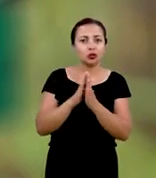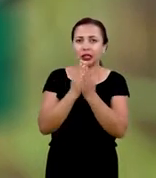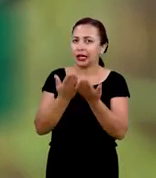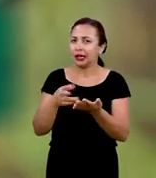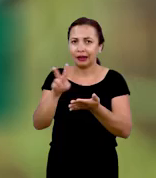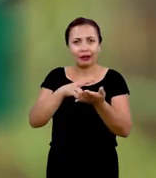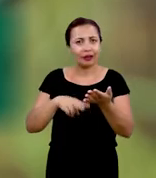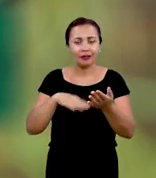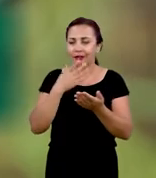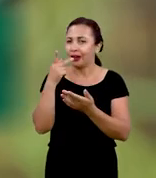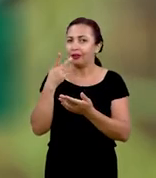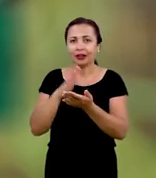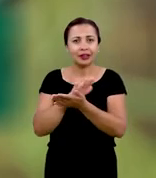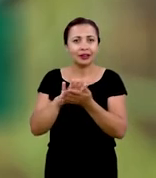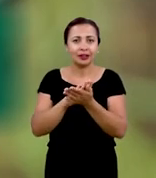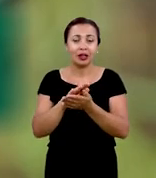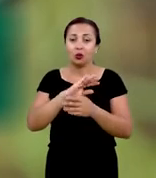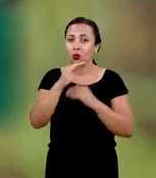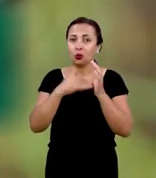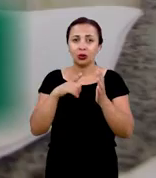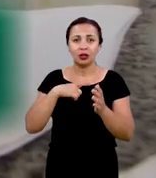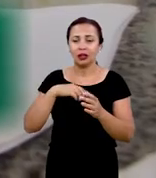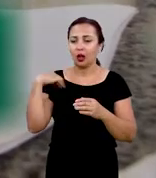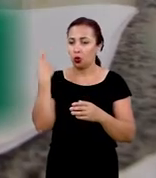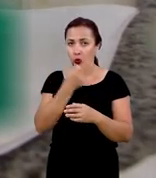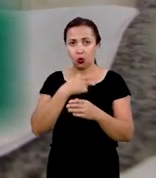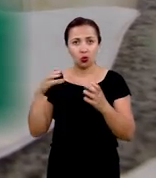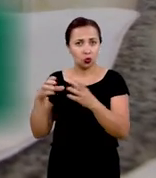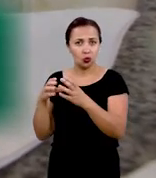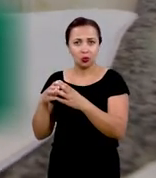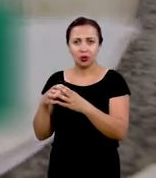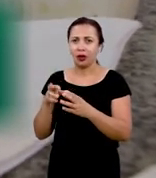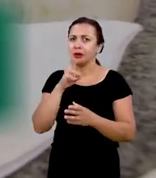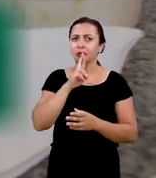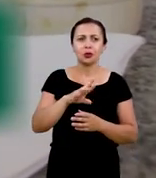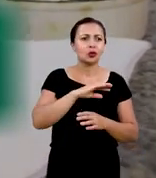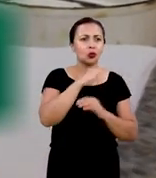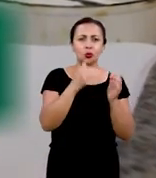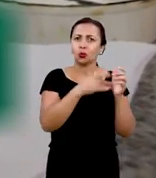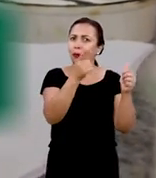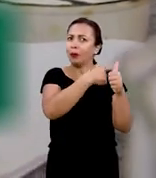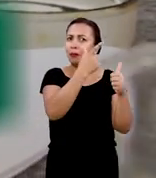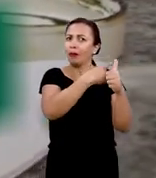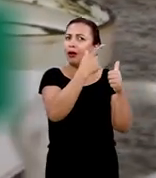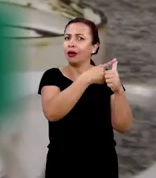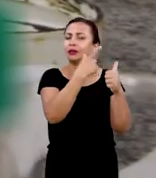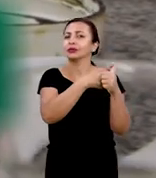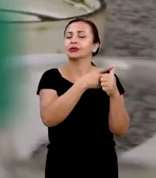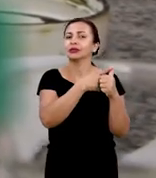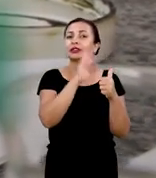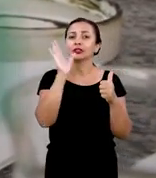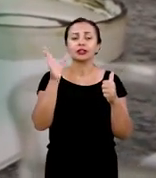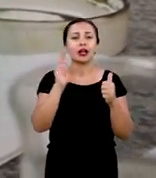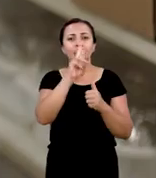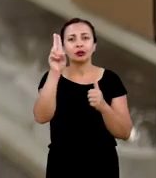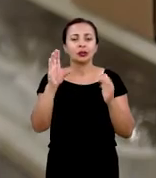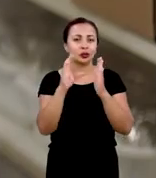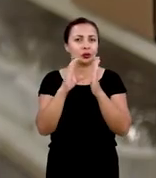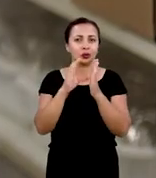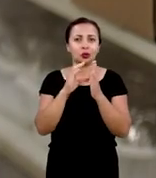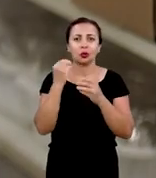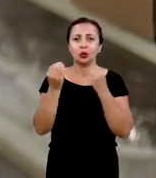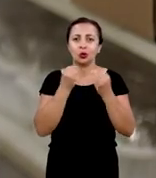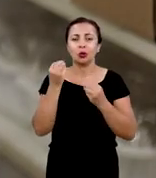tudo que se tem sobre ela é do nosso grupo de pesquisa e todos os resultados são inéditos. A Polygala ela já é usada, né, na comunidade